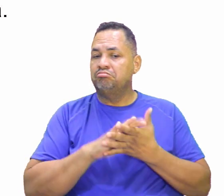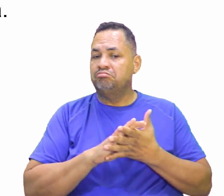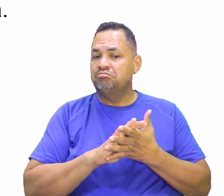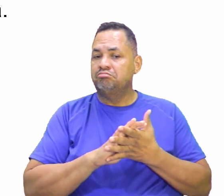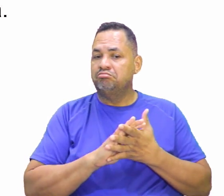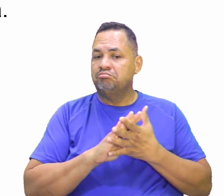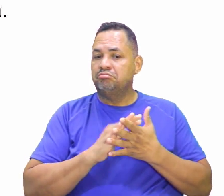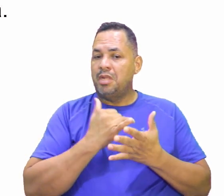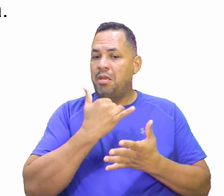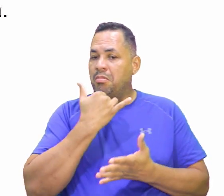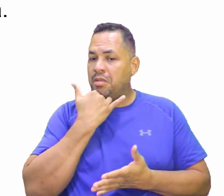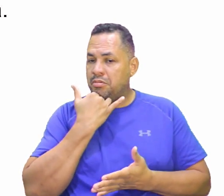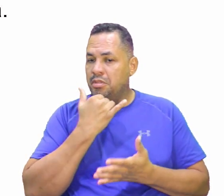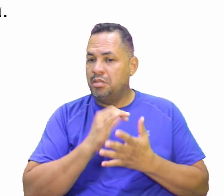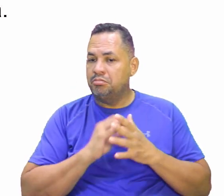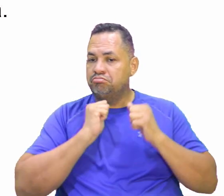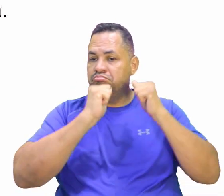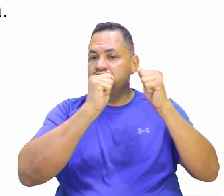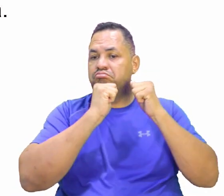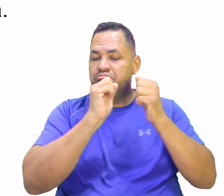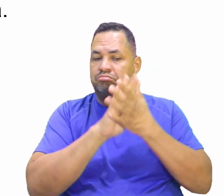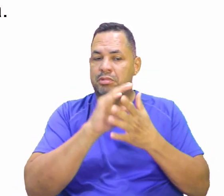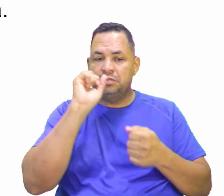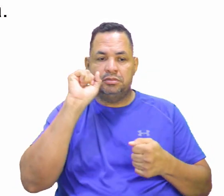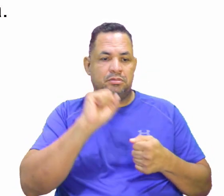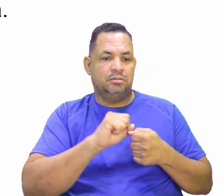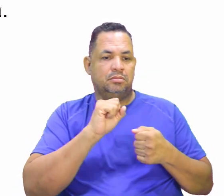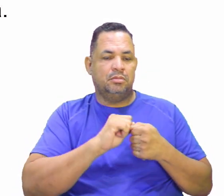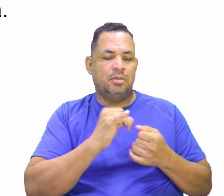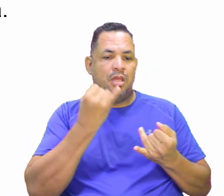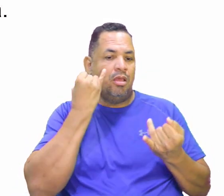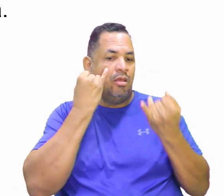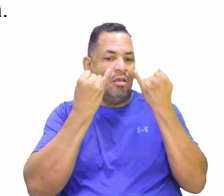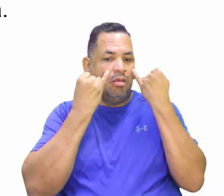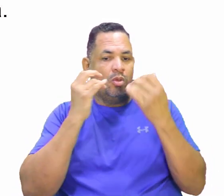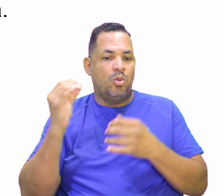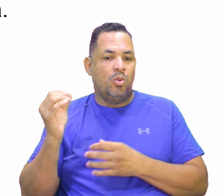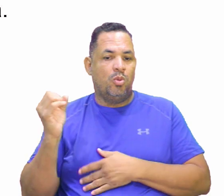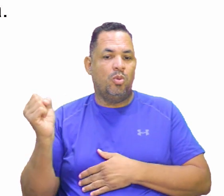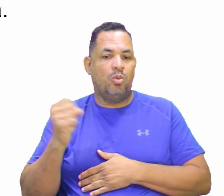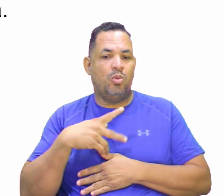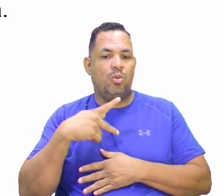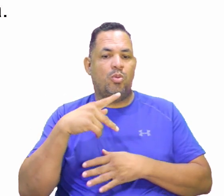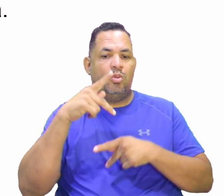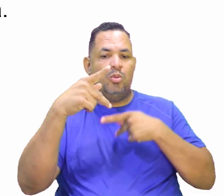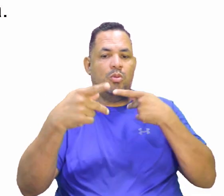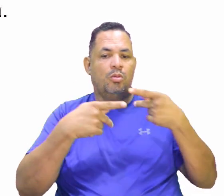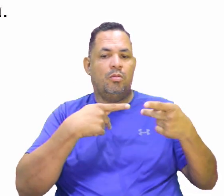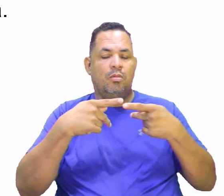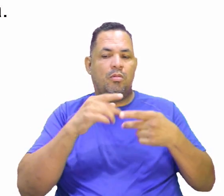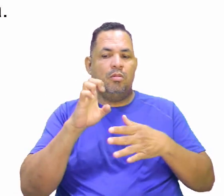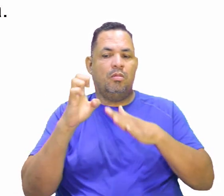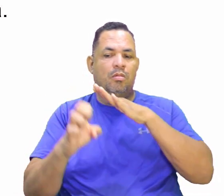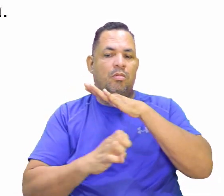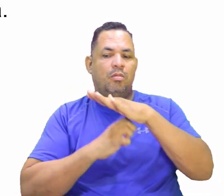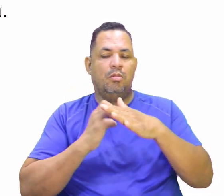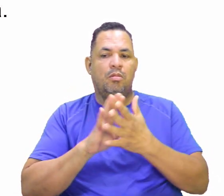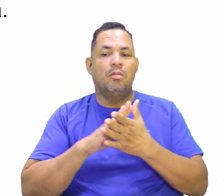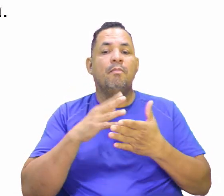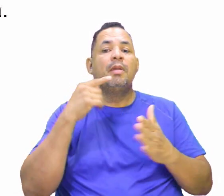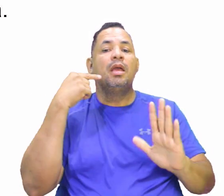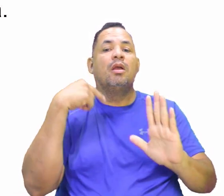sua ousadia. Informei-lhe sobre os novos planos da empresa. Então ele pede